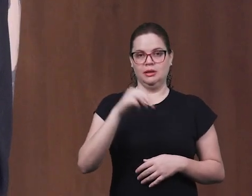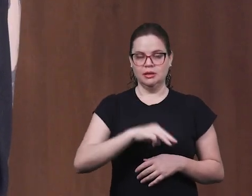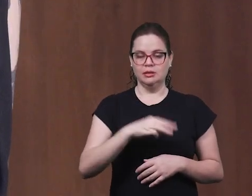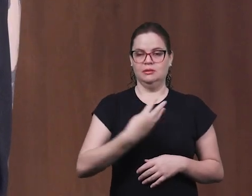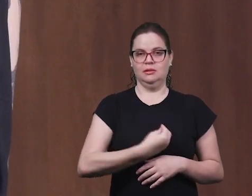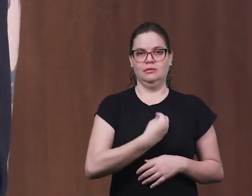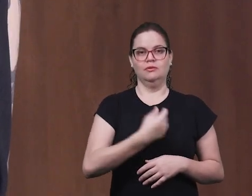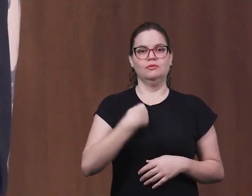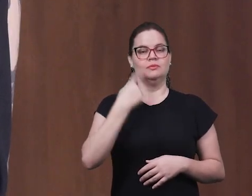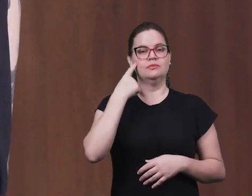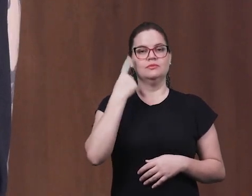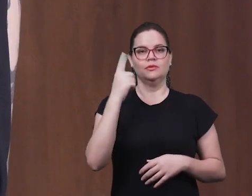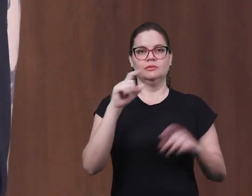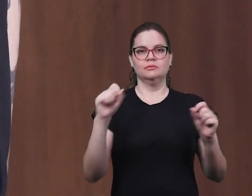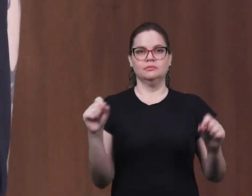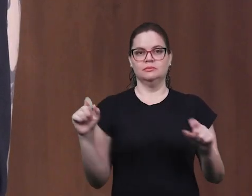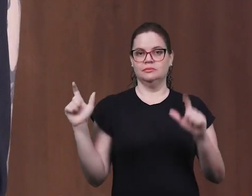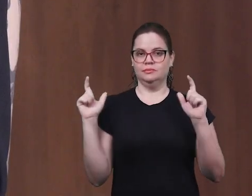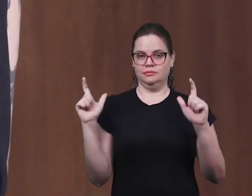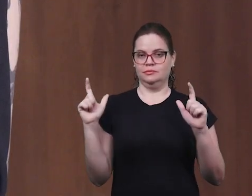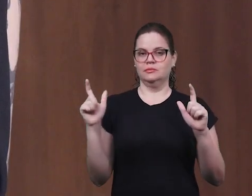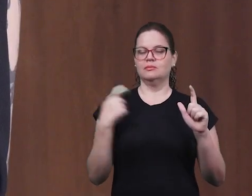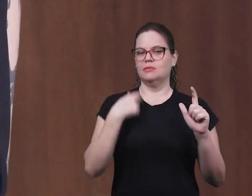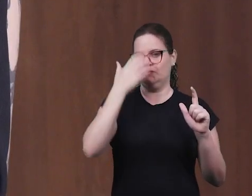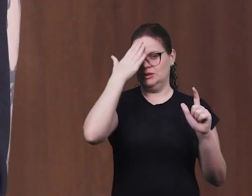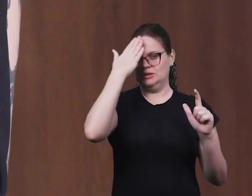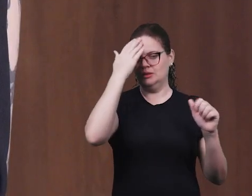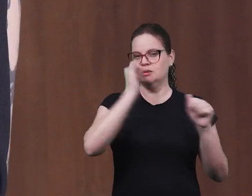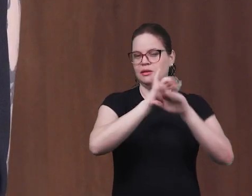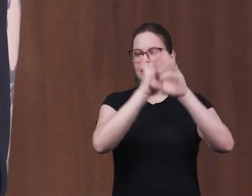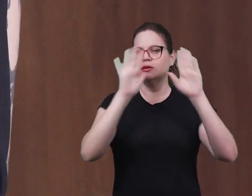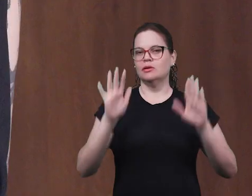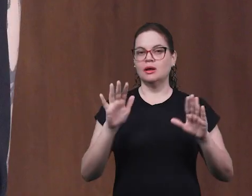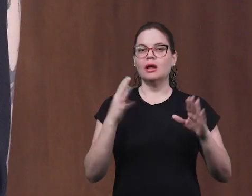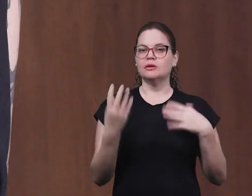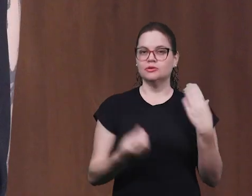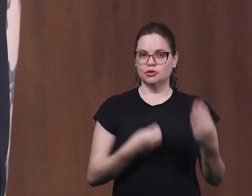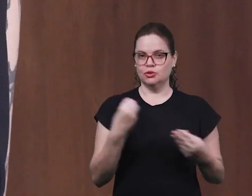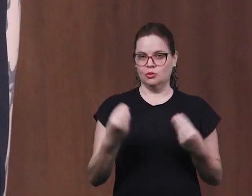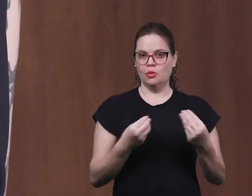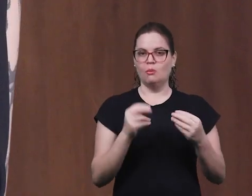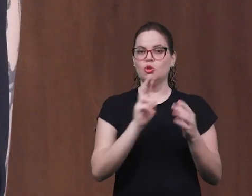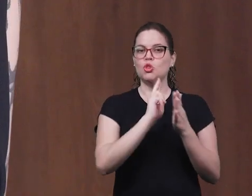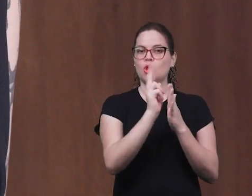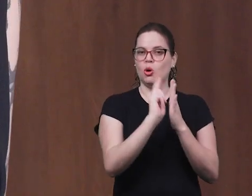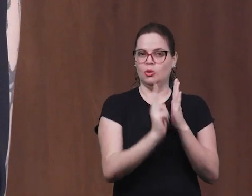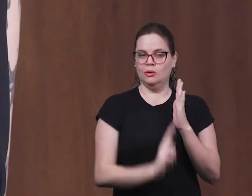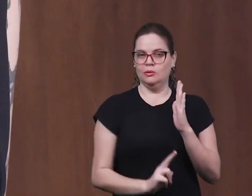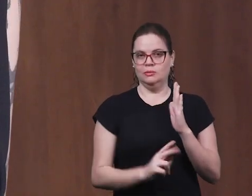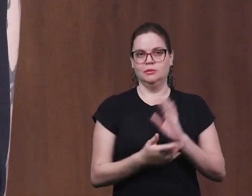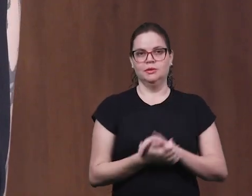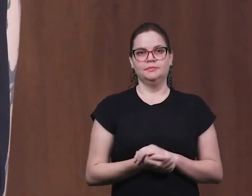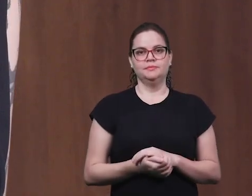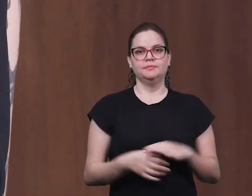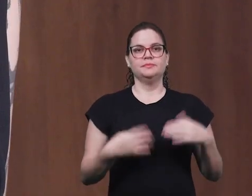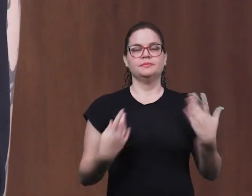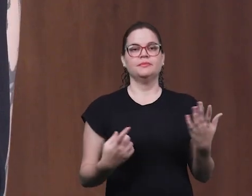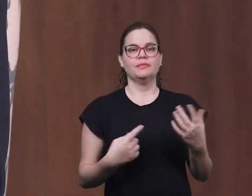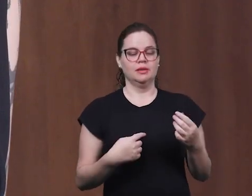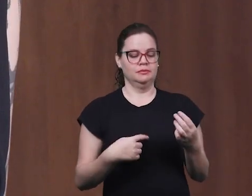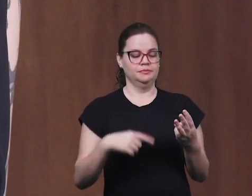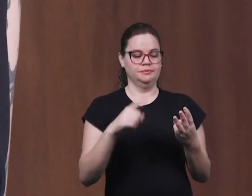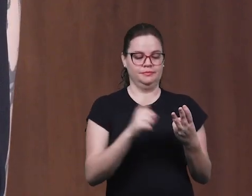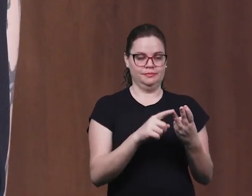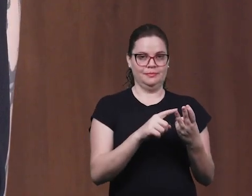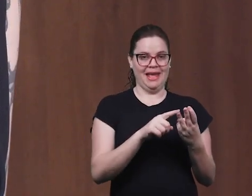quadro na tela para facilitar o acompanhamento dos irmãos. Então, na segunda leva, já era o filho de